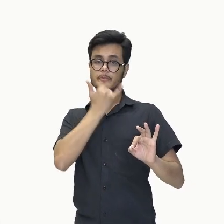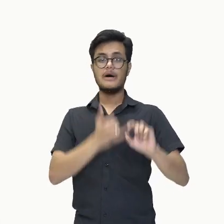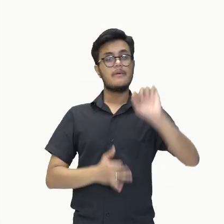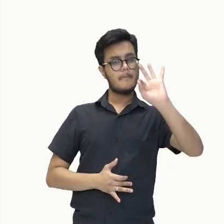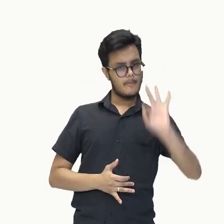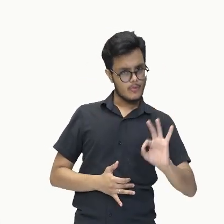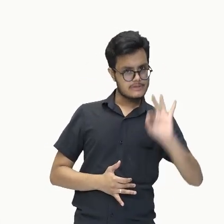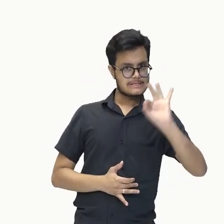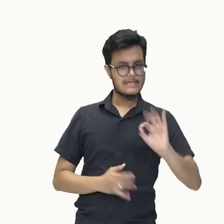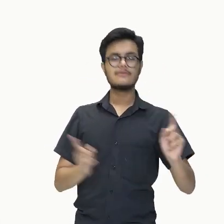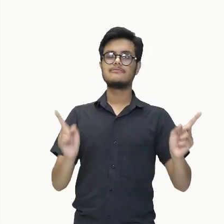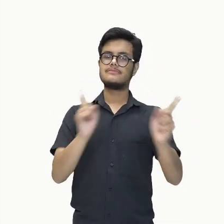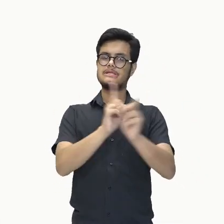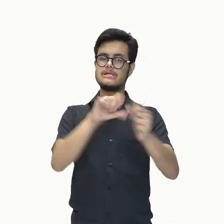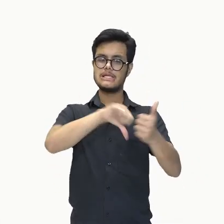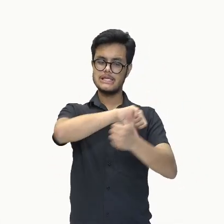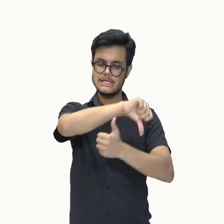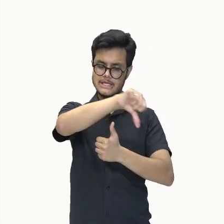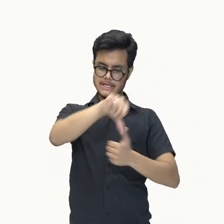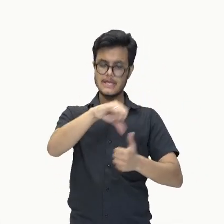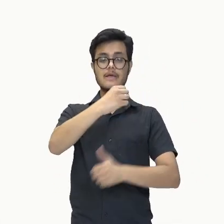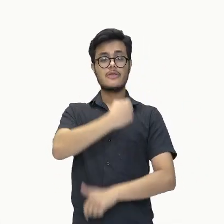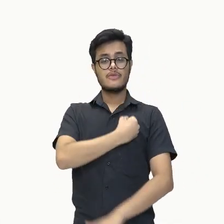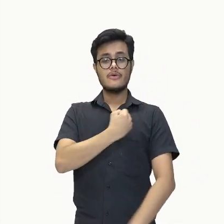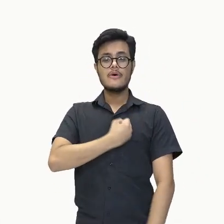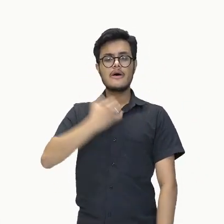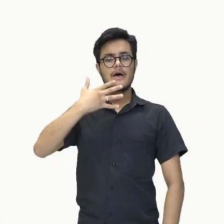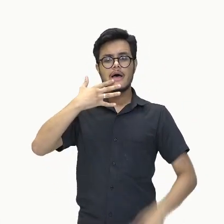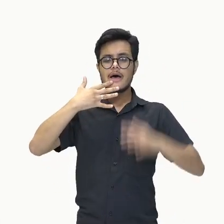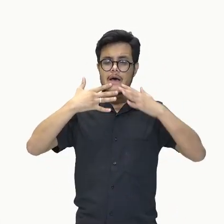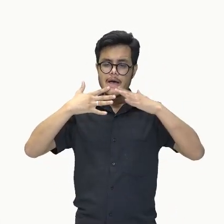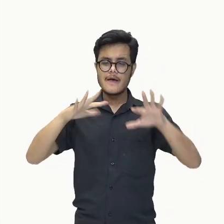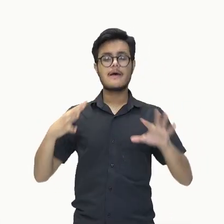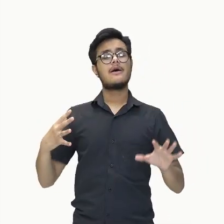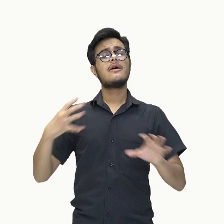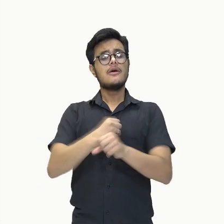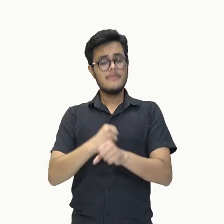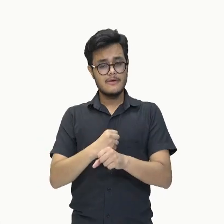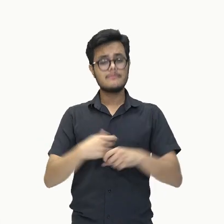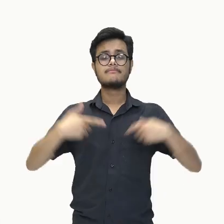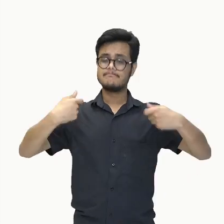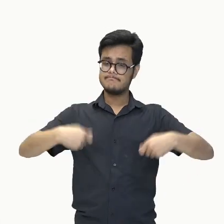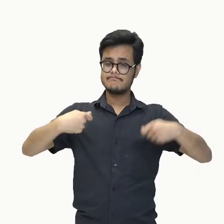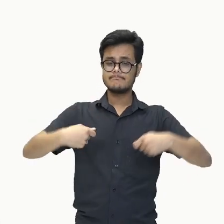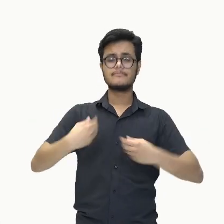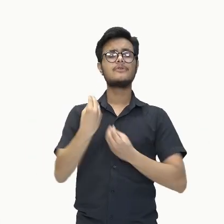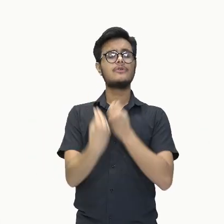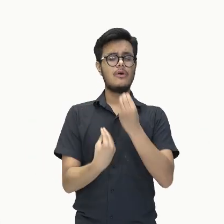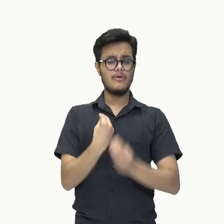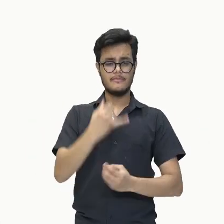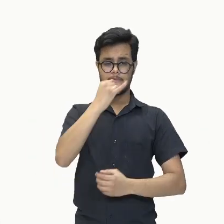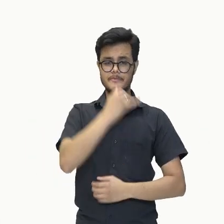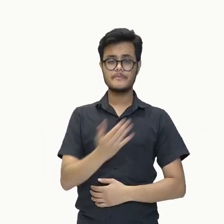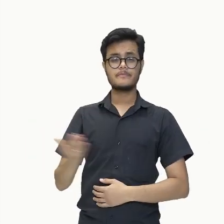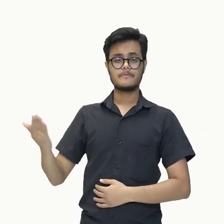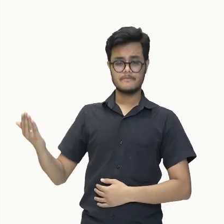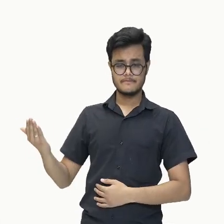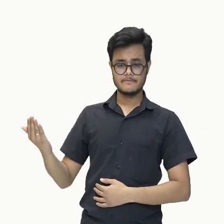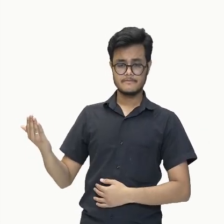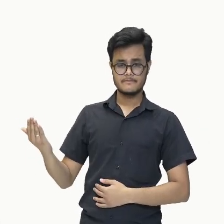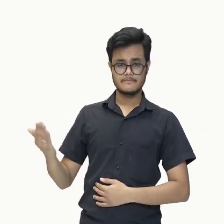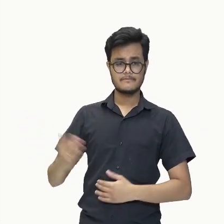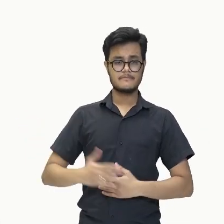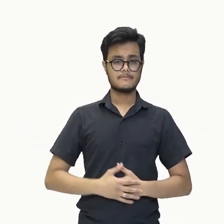percentuais em números decimais, podemos efetuar a adição aqui dessas parcelas. Como é que vai ficar? 1